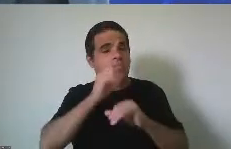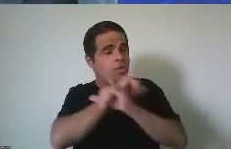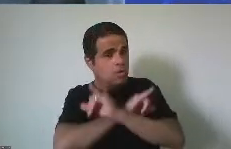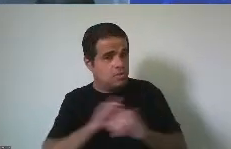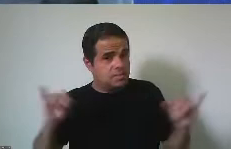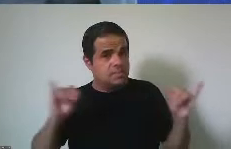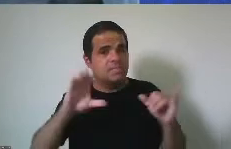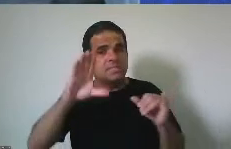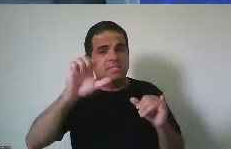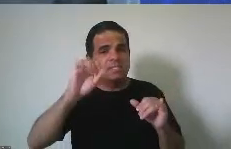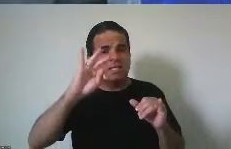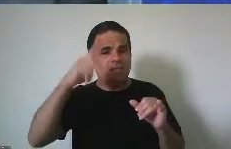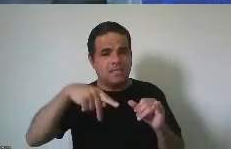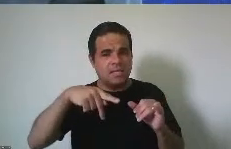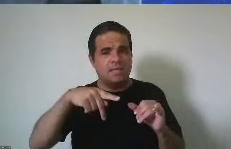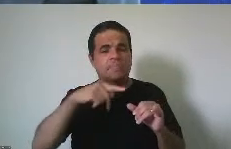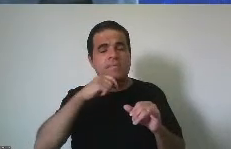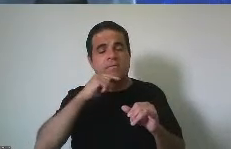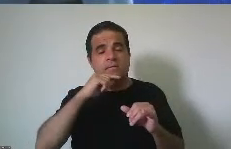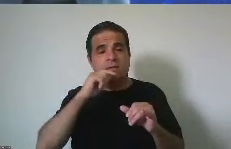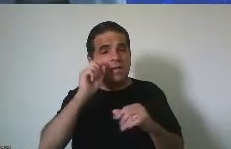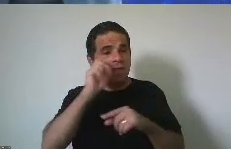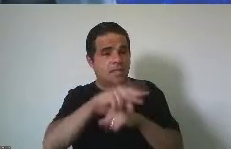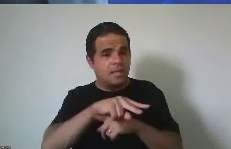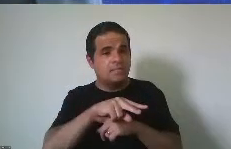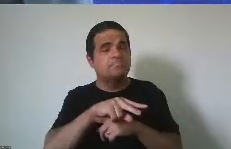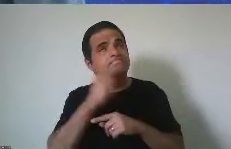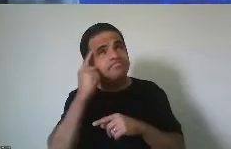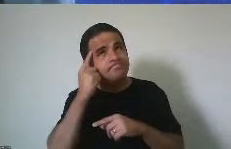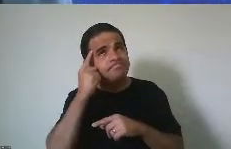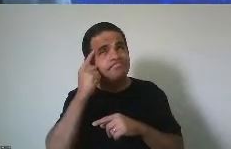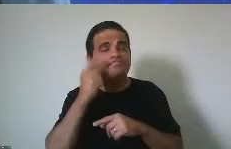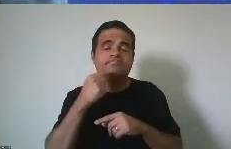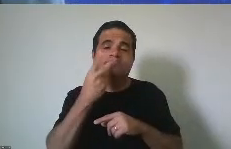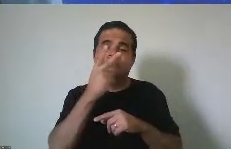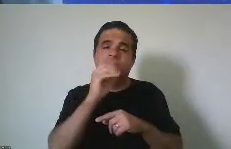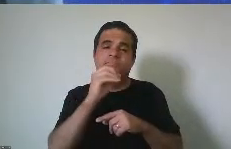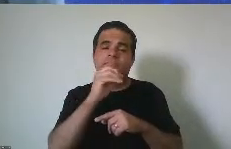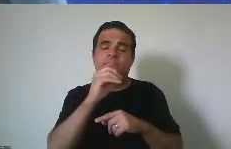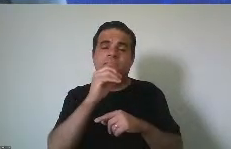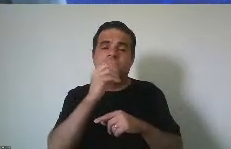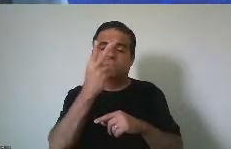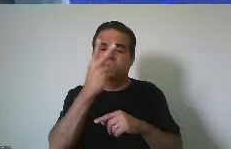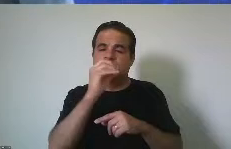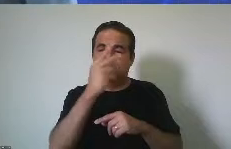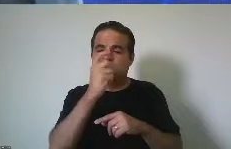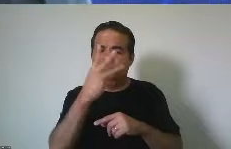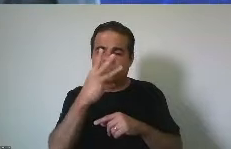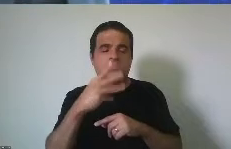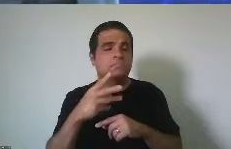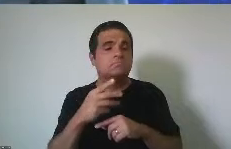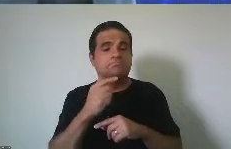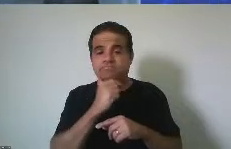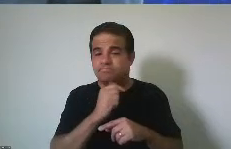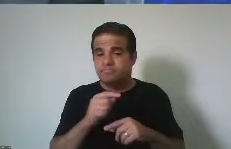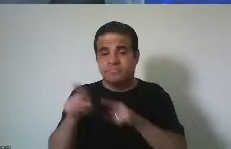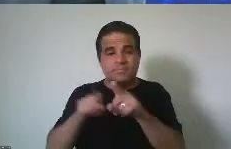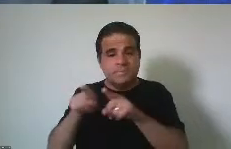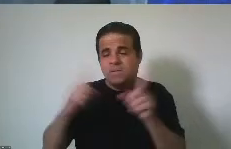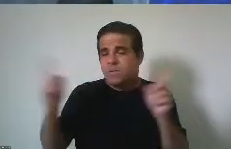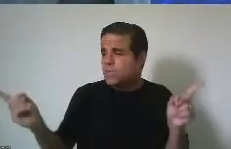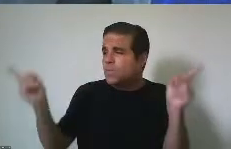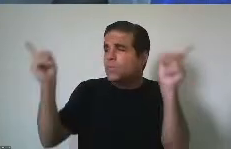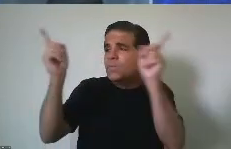a CTP evente marquem do setor a 10 anos desde 2013 você teve é imprensa conforto mais eficiente